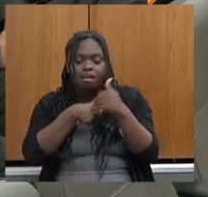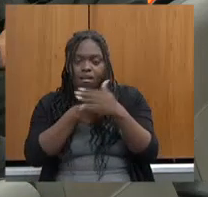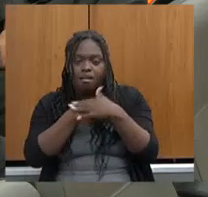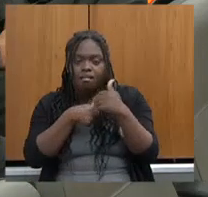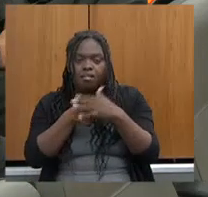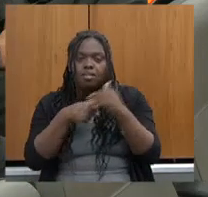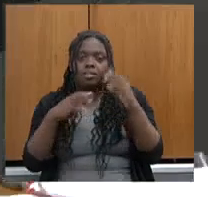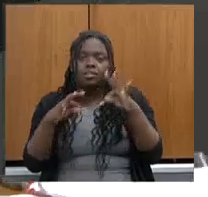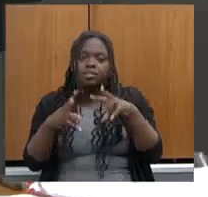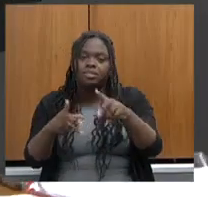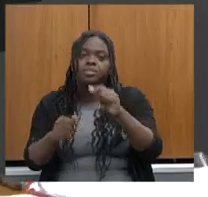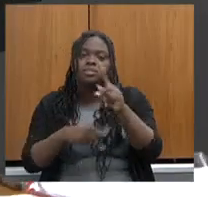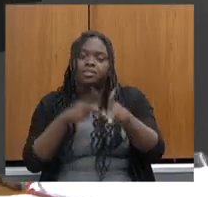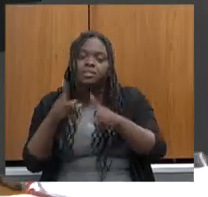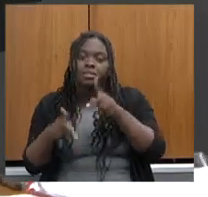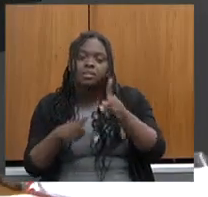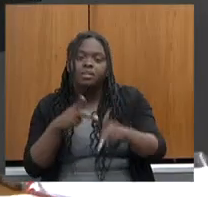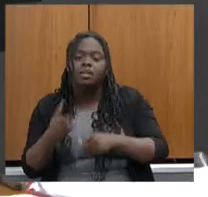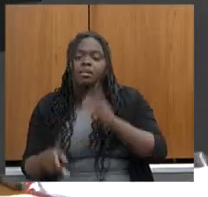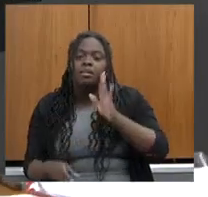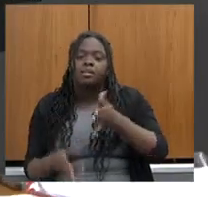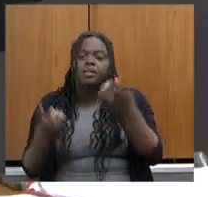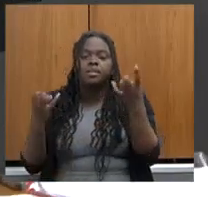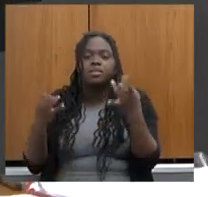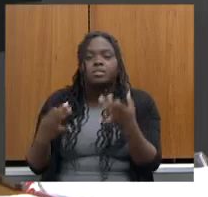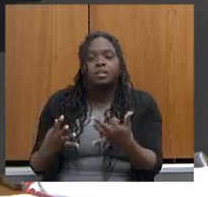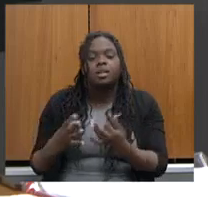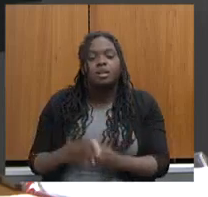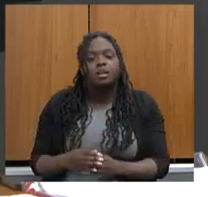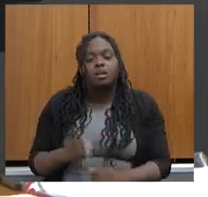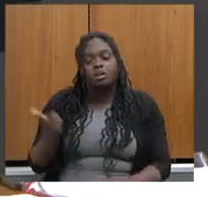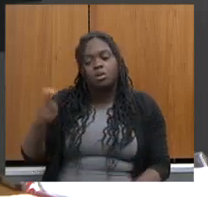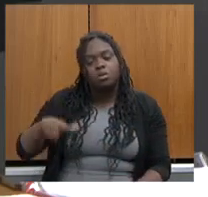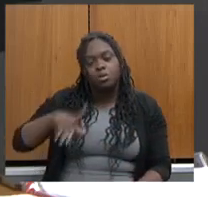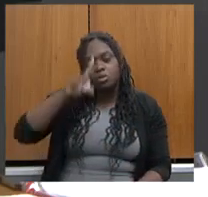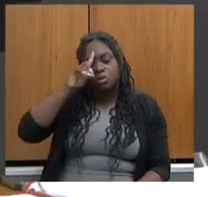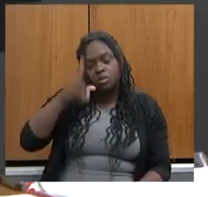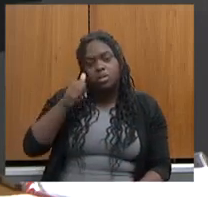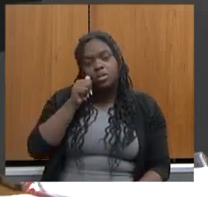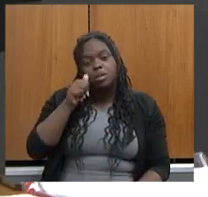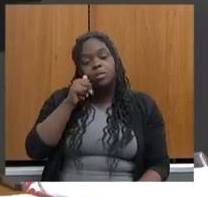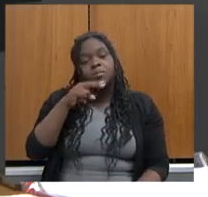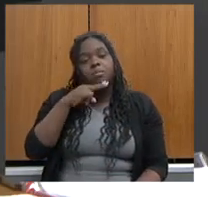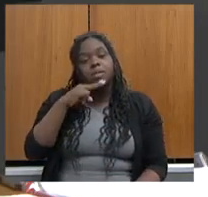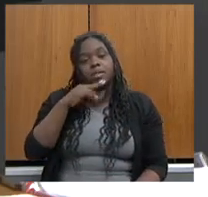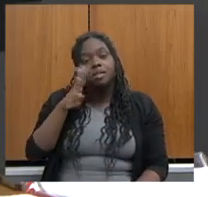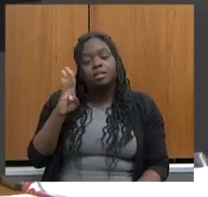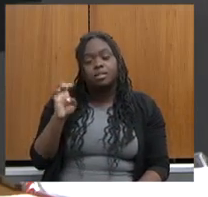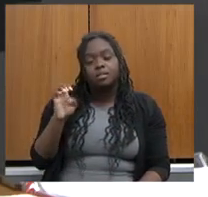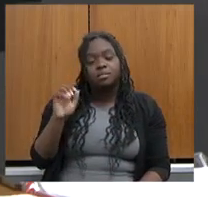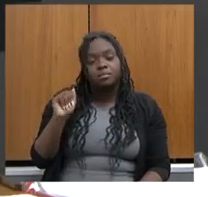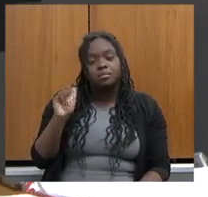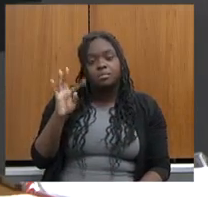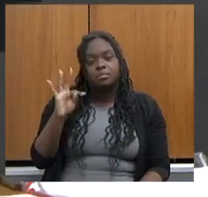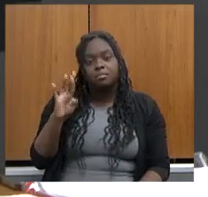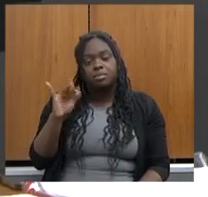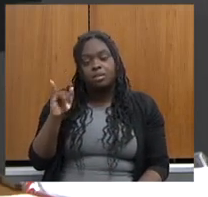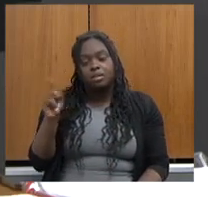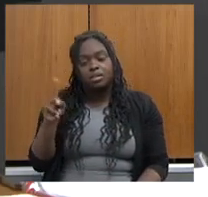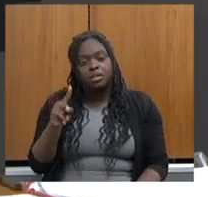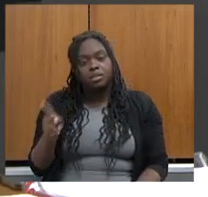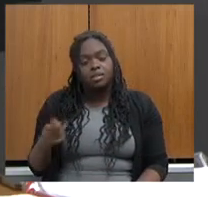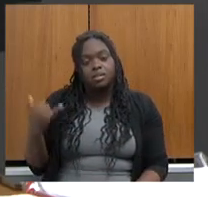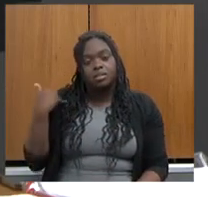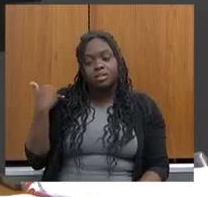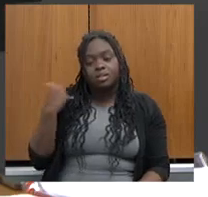toda a população já disse para o Coronel esteve para outros comandantes minha neta Beatriz de cinco anos quer ser bombeira não tem